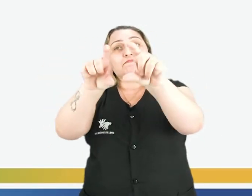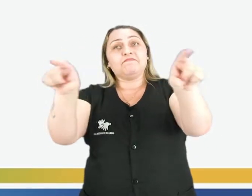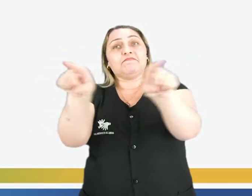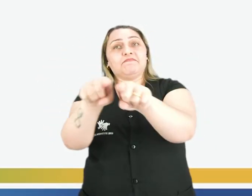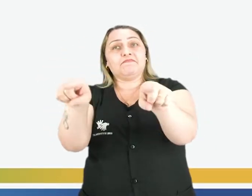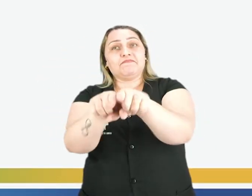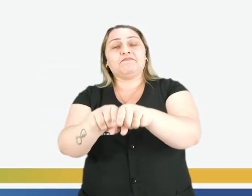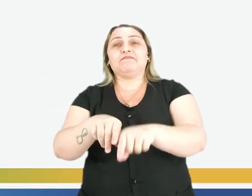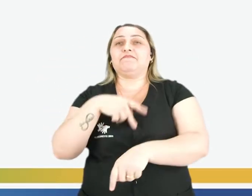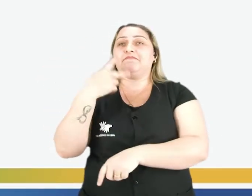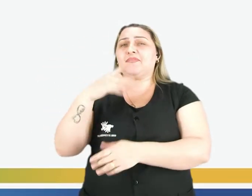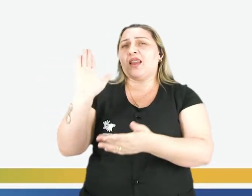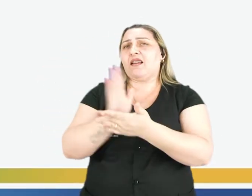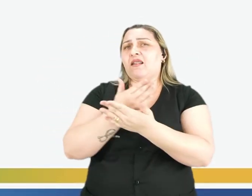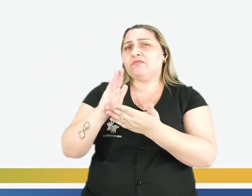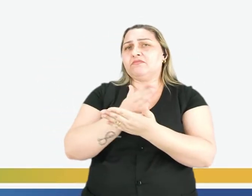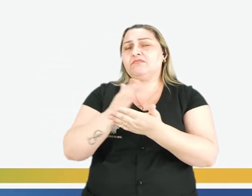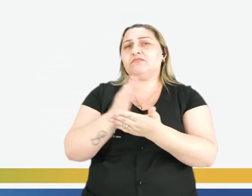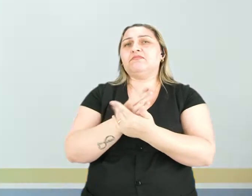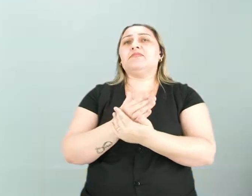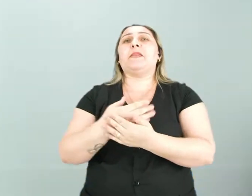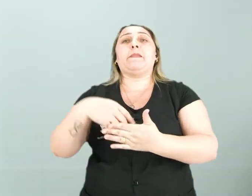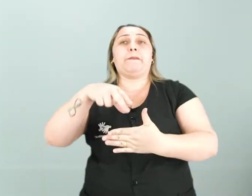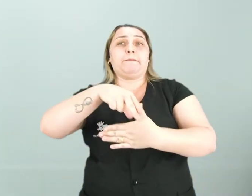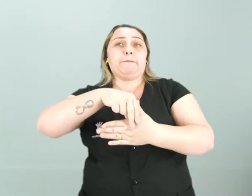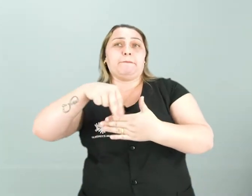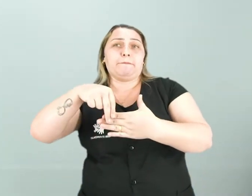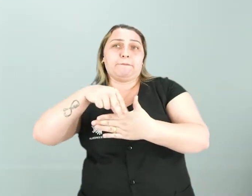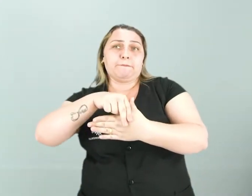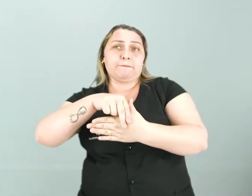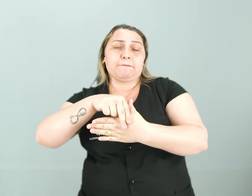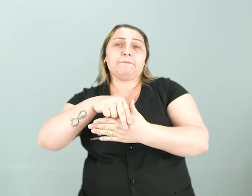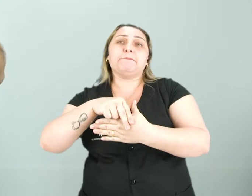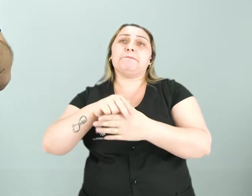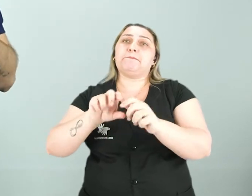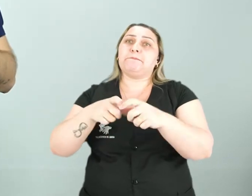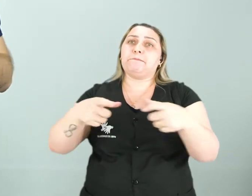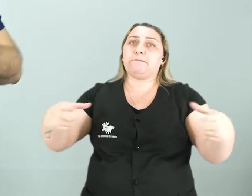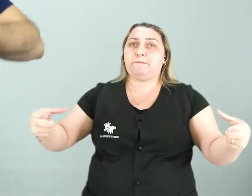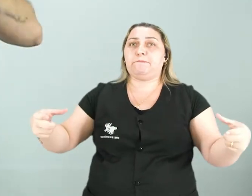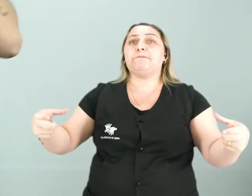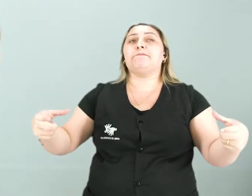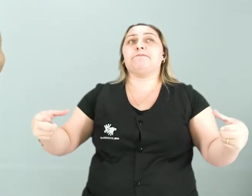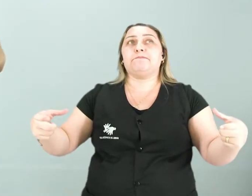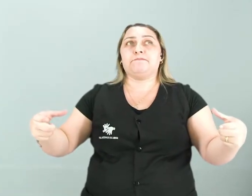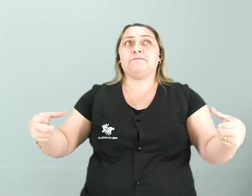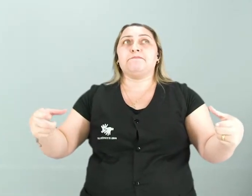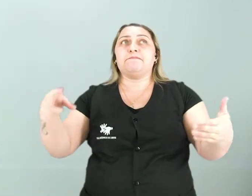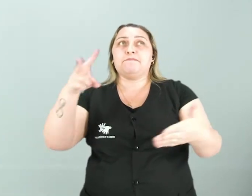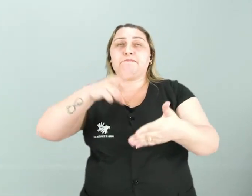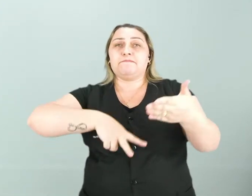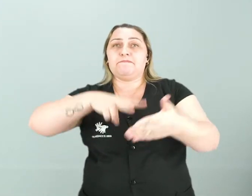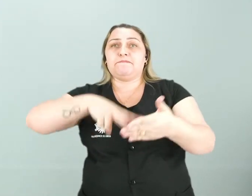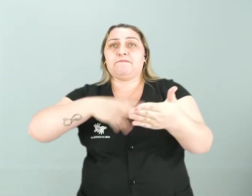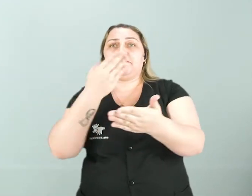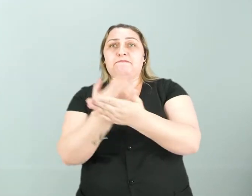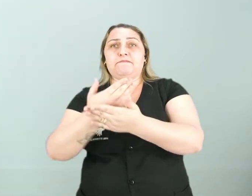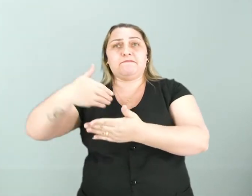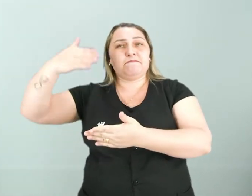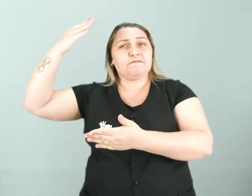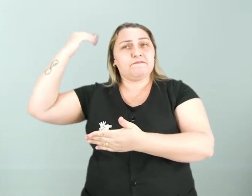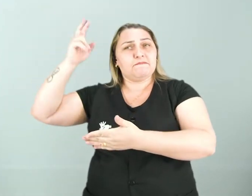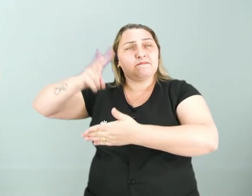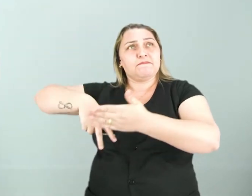estrofes também. Como eu falei, alguns cordéis são bastante grandes, né? Extensos. Quando eu li na aula anterior, eu li o